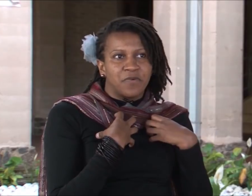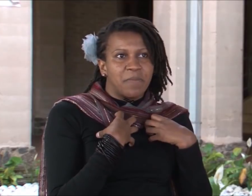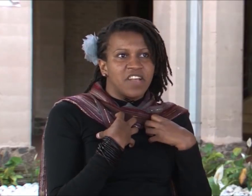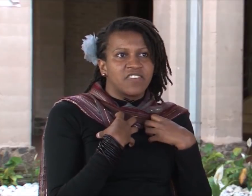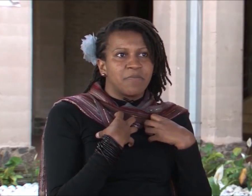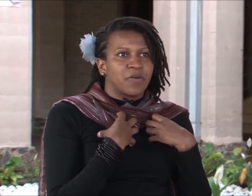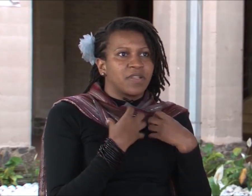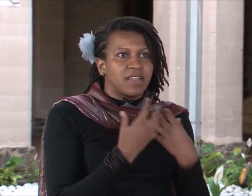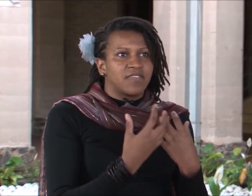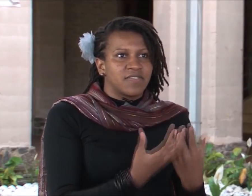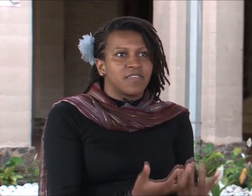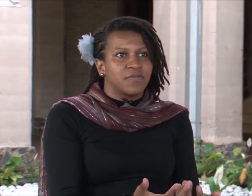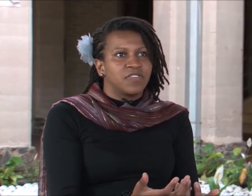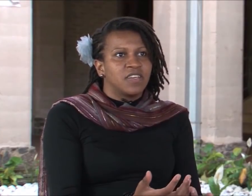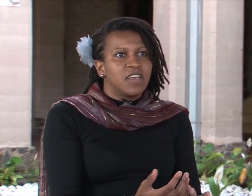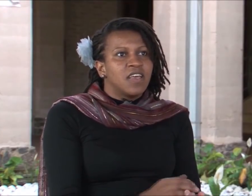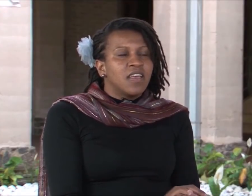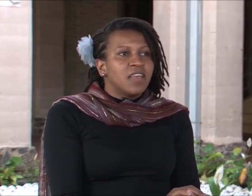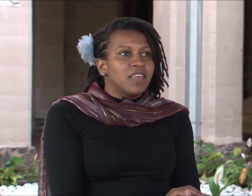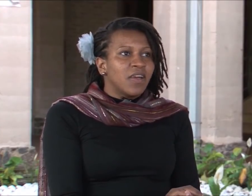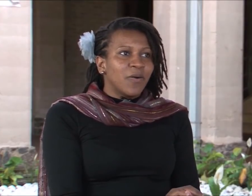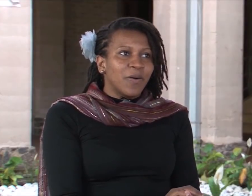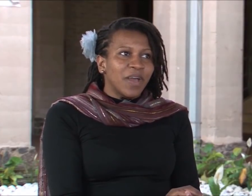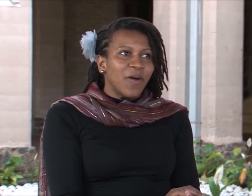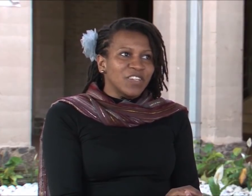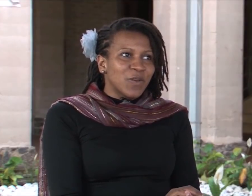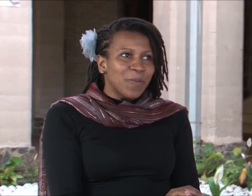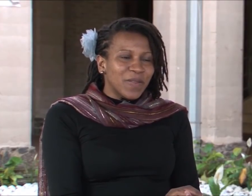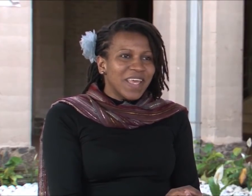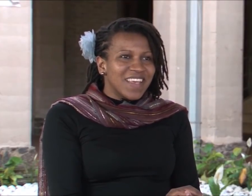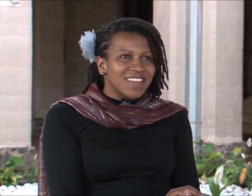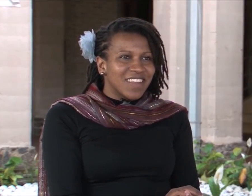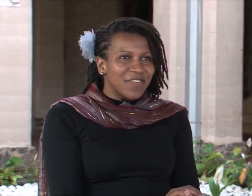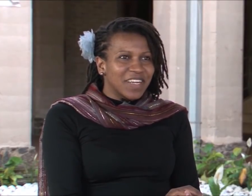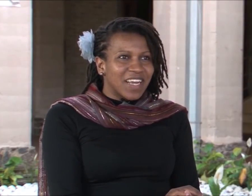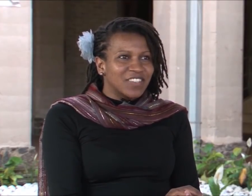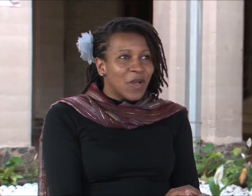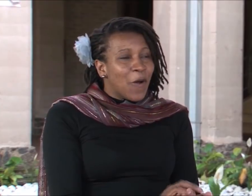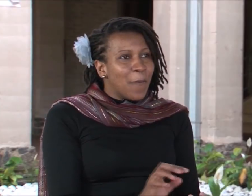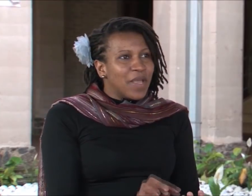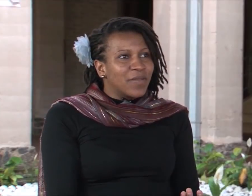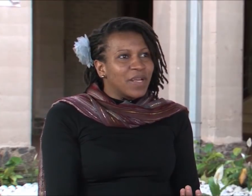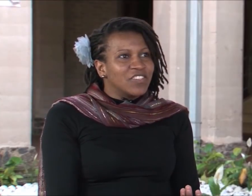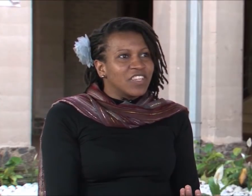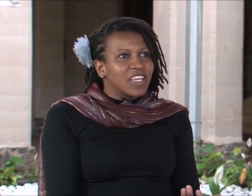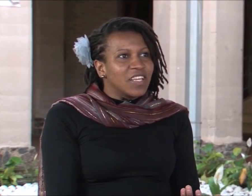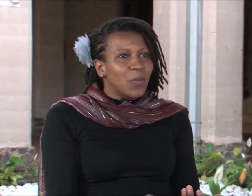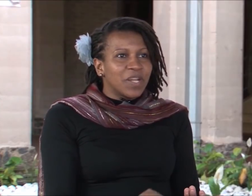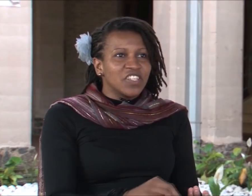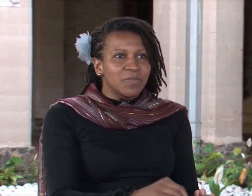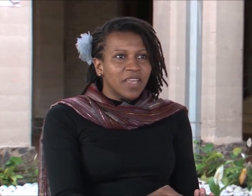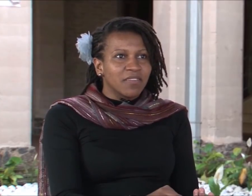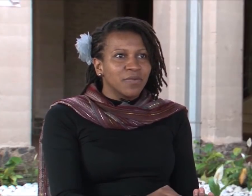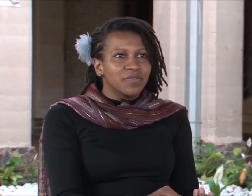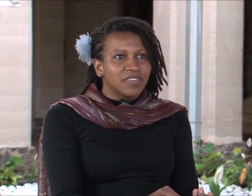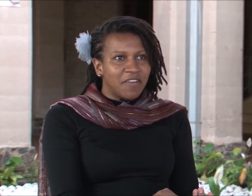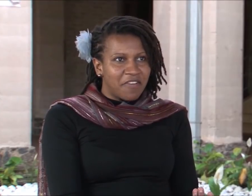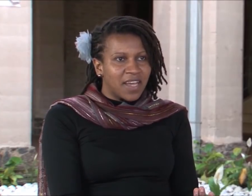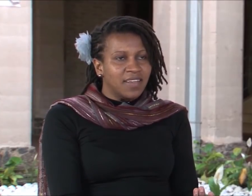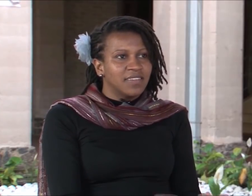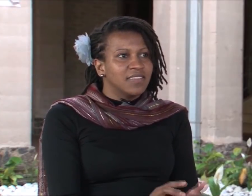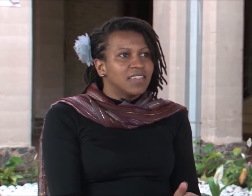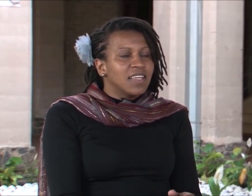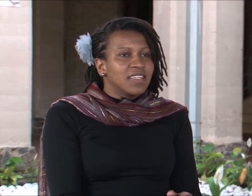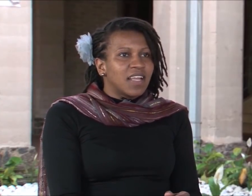mais da figura médica para cuidar da sua saúde. E eu acho que o medo é esse, na verdade, o medo é do preenchimento